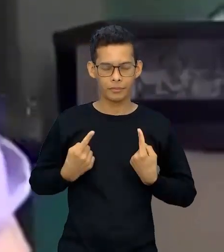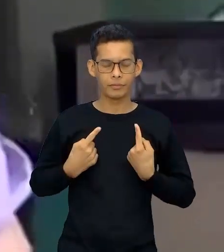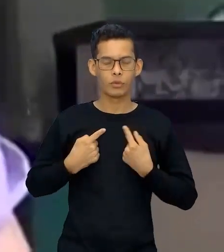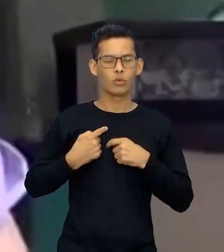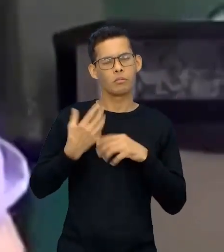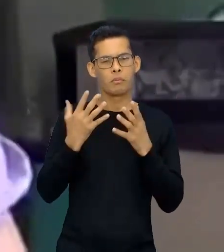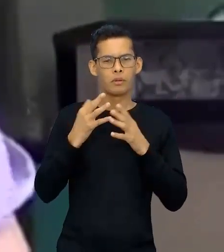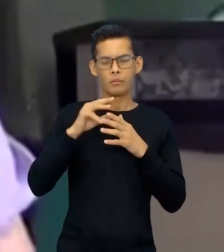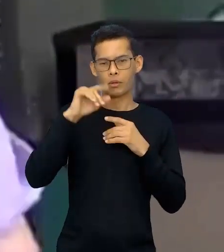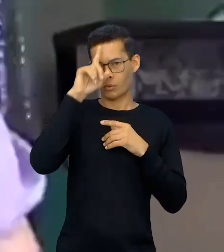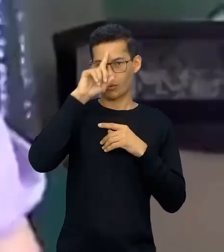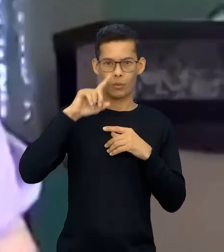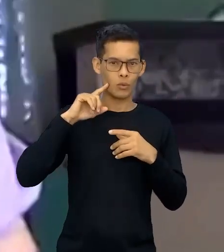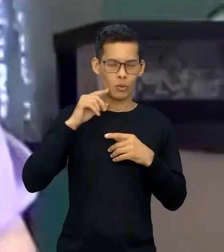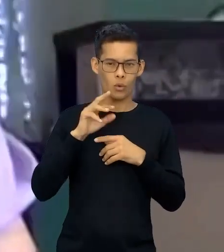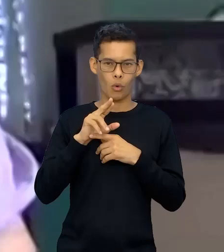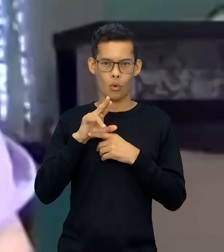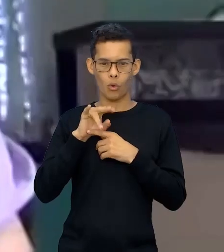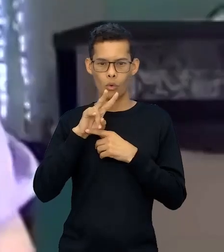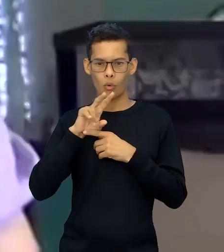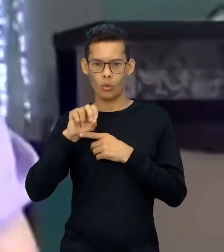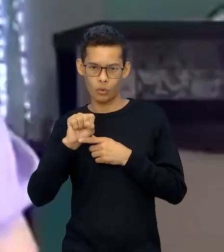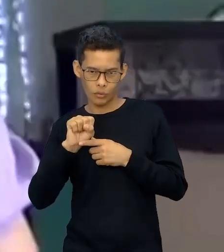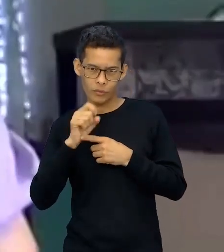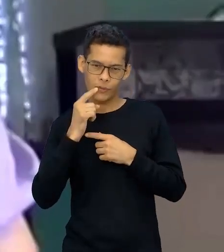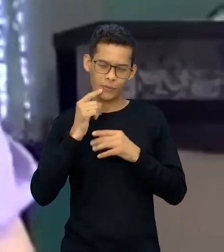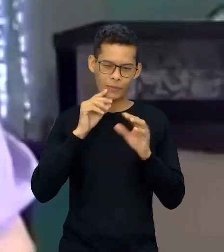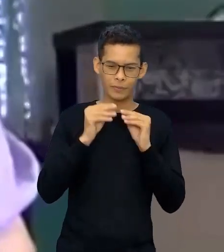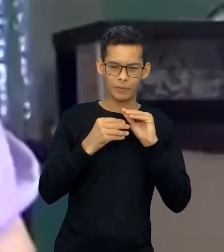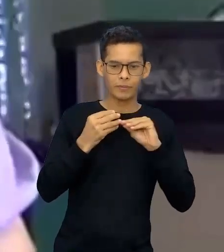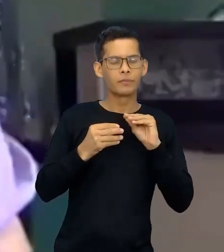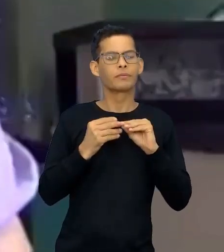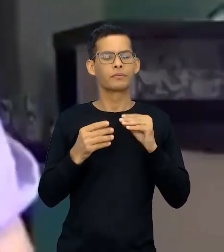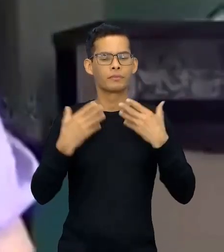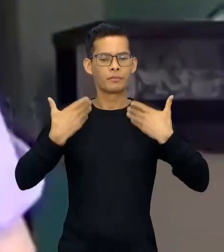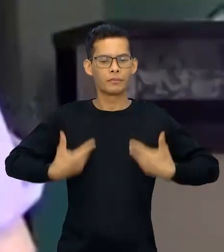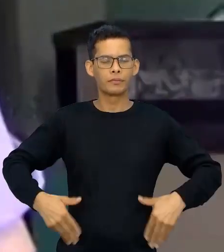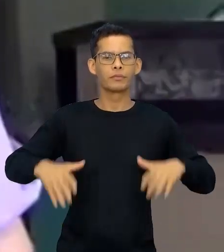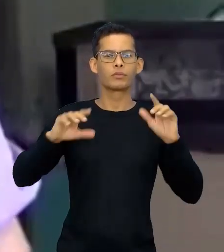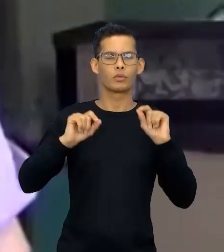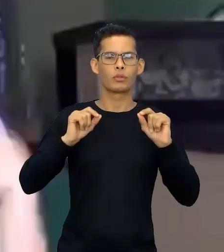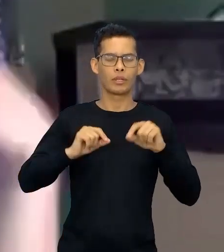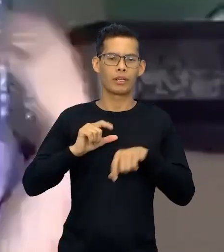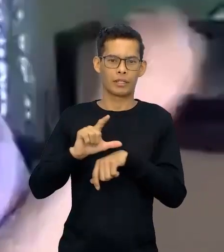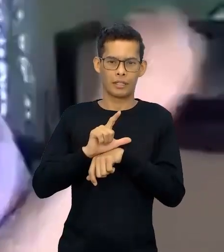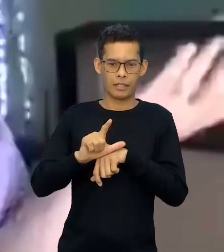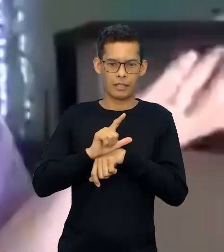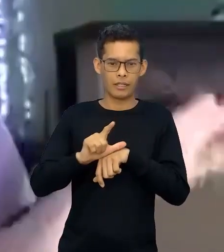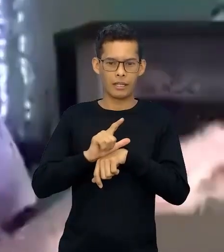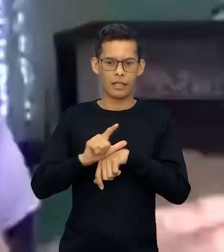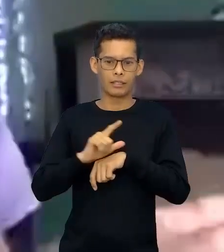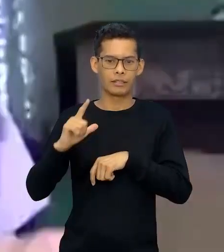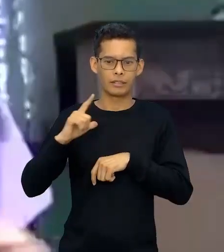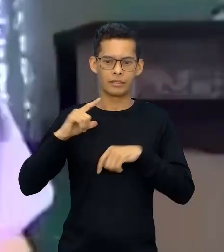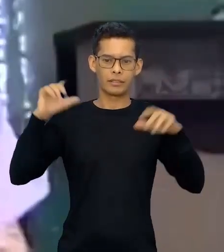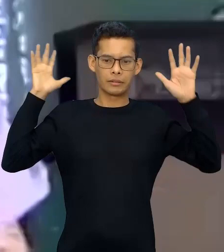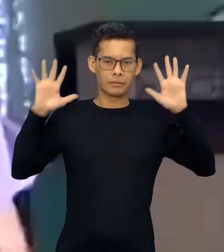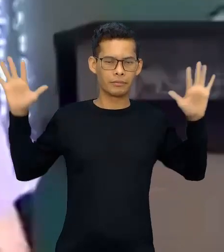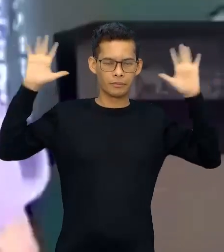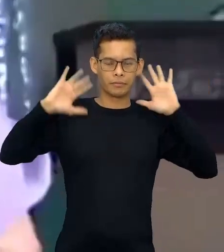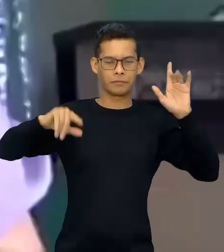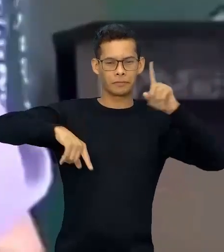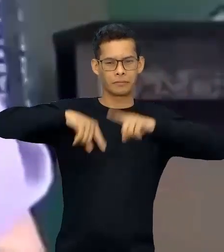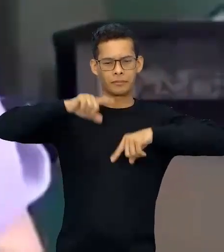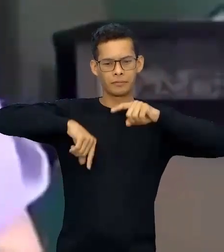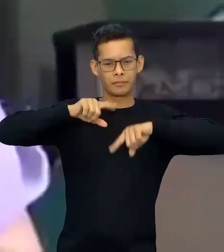ruivos, e estou vestindo um vestido lilás. E tenho muitas coisas,